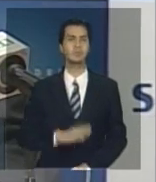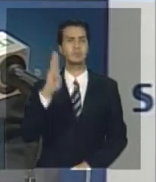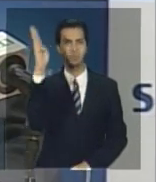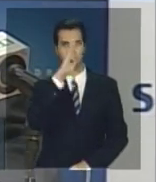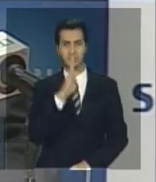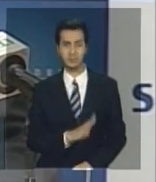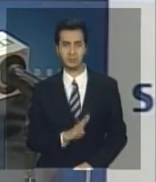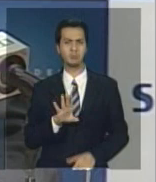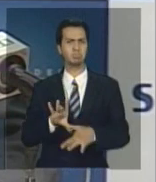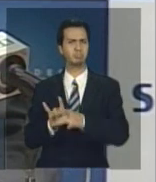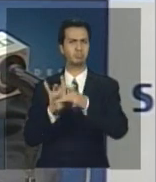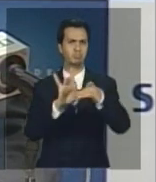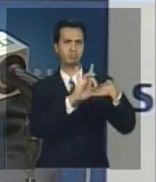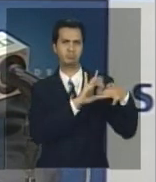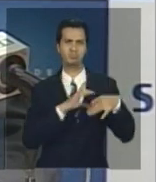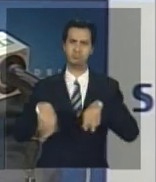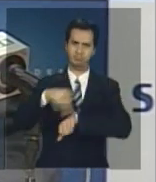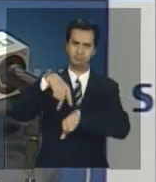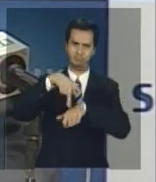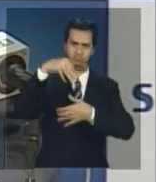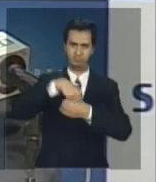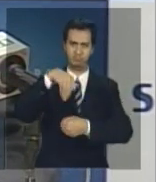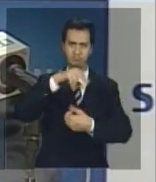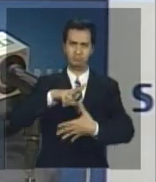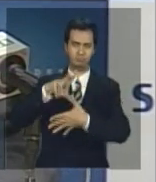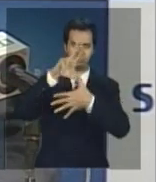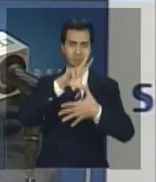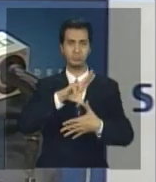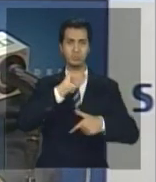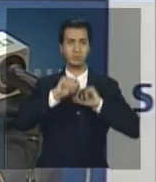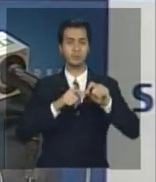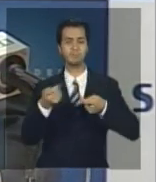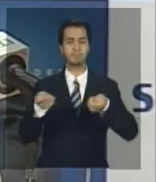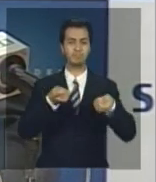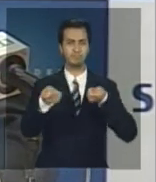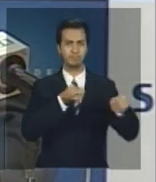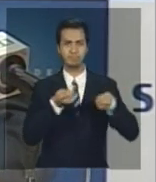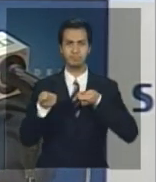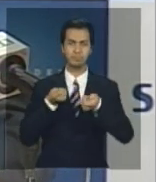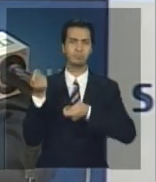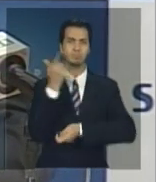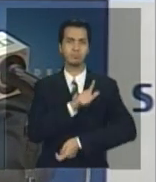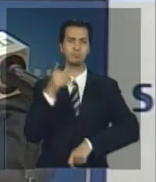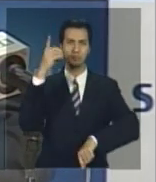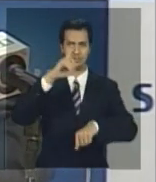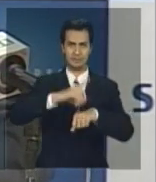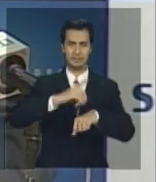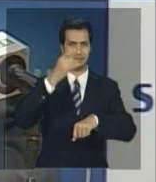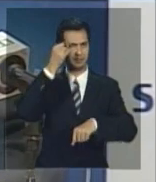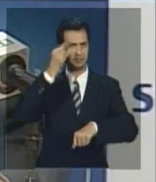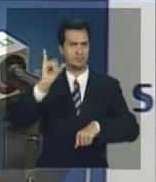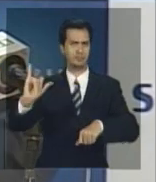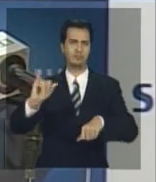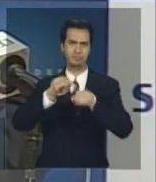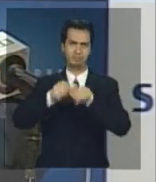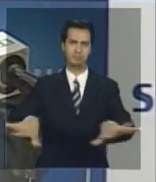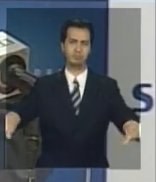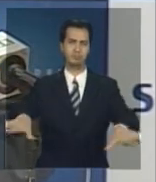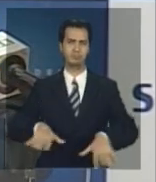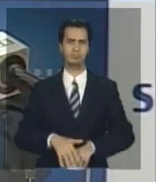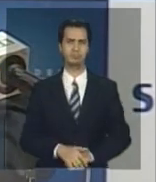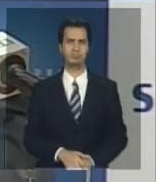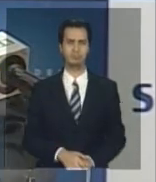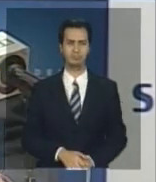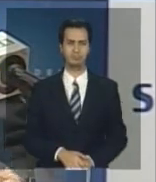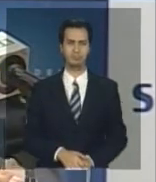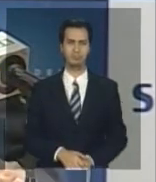entrosado com os países vizinhos para poder articular o controle do dengue naqueles municípios. Eu só